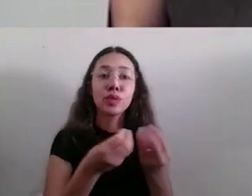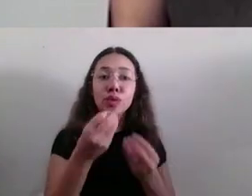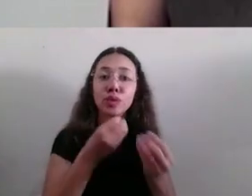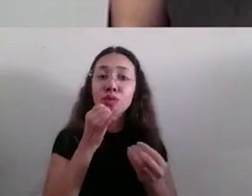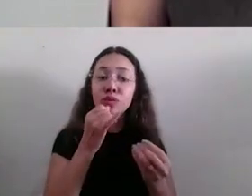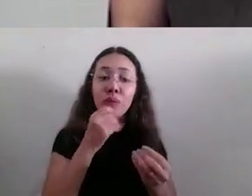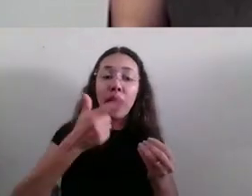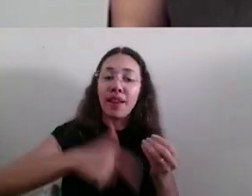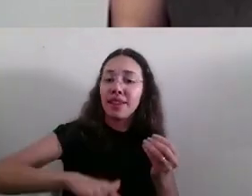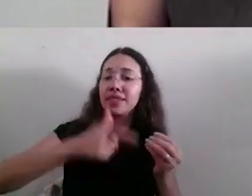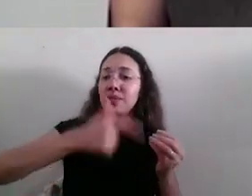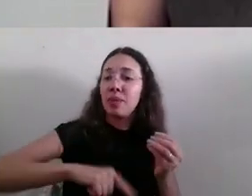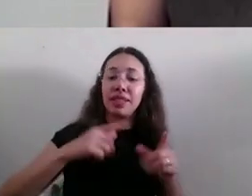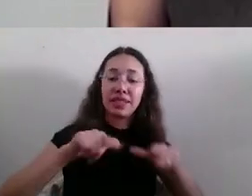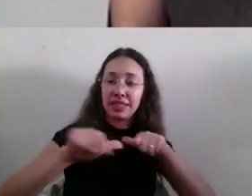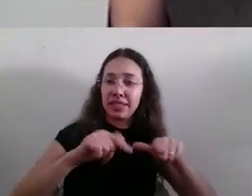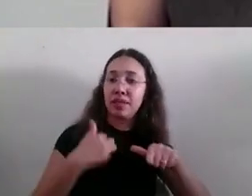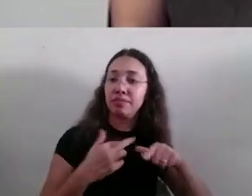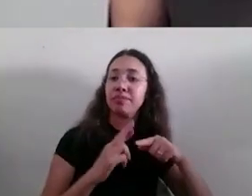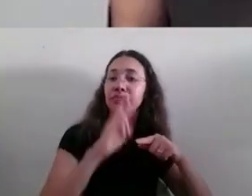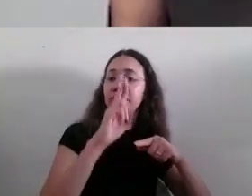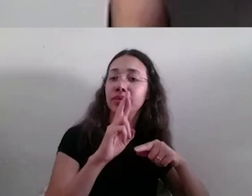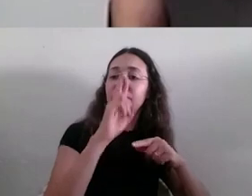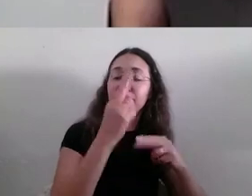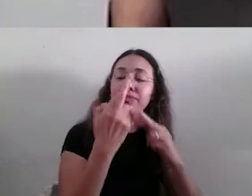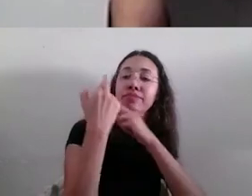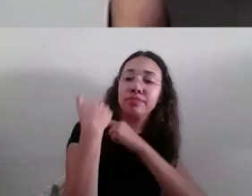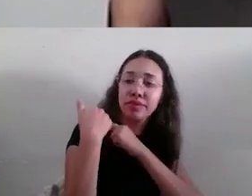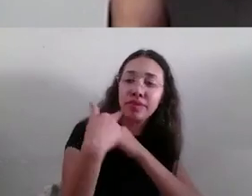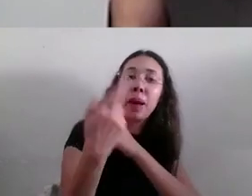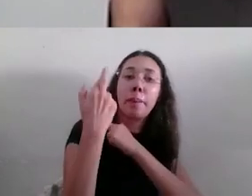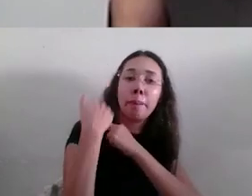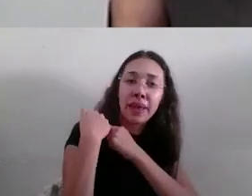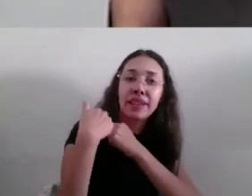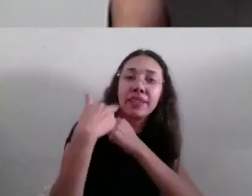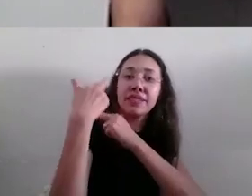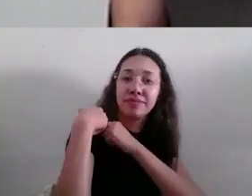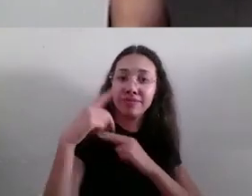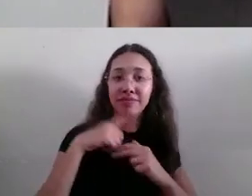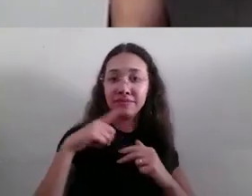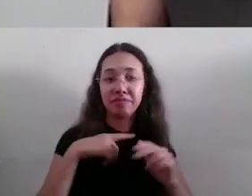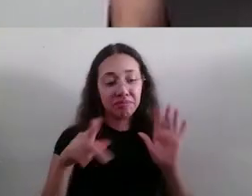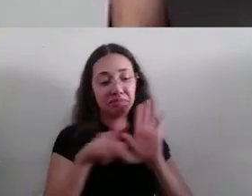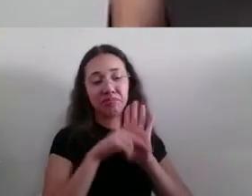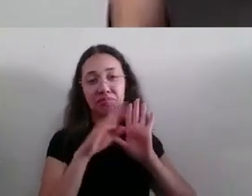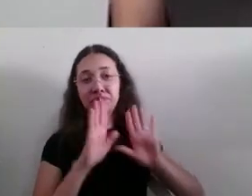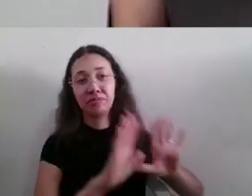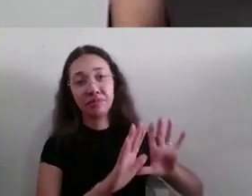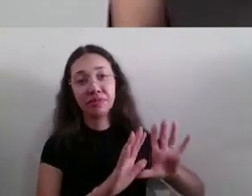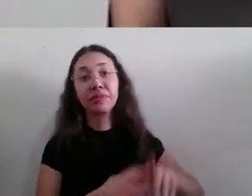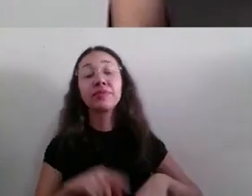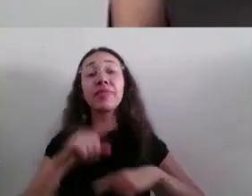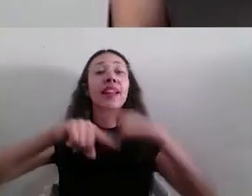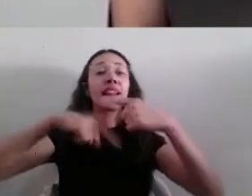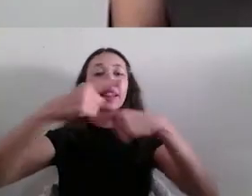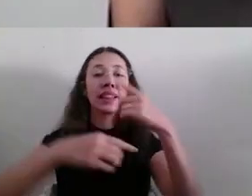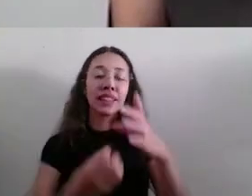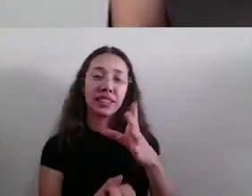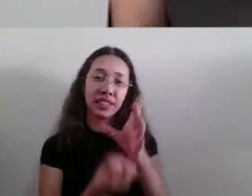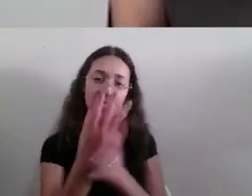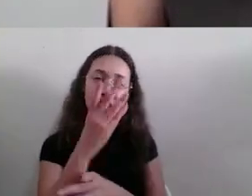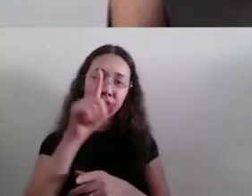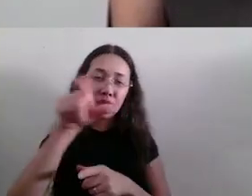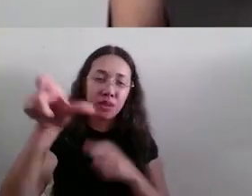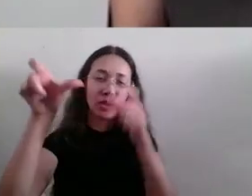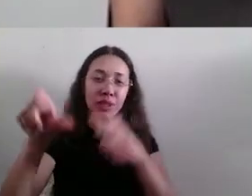mais, porque a vara continuava sendo a própria unidade que ele estava atuando. Posteriormente, se criou, no estado de Santa